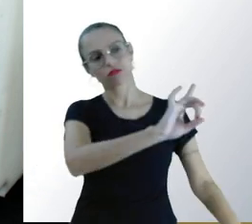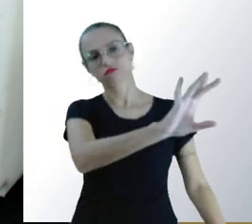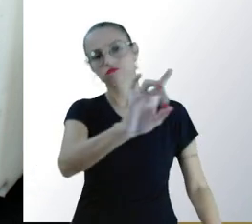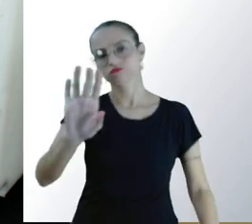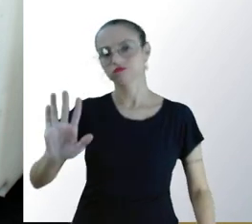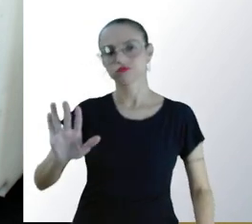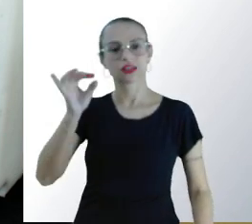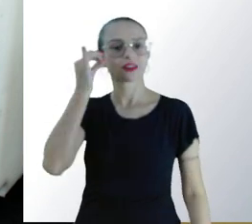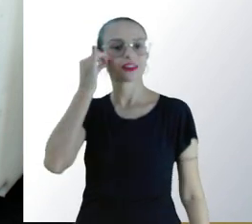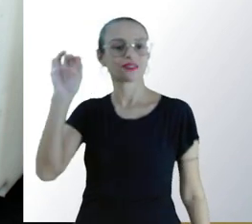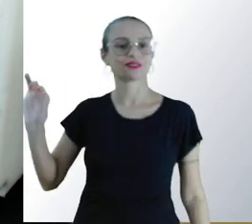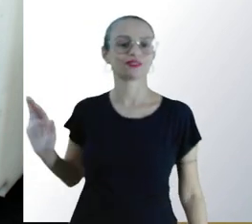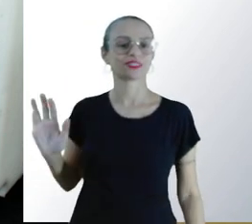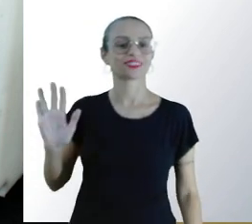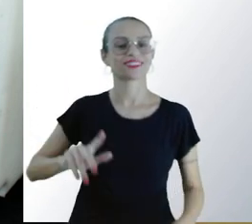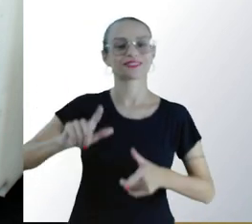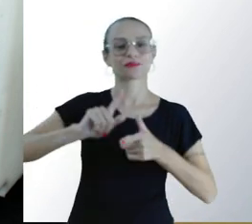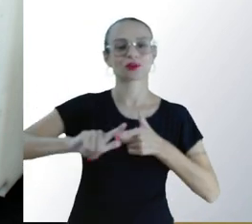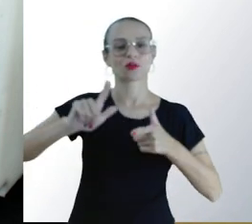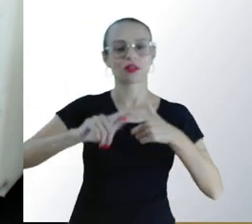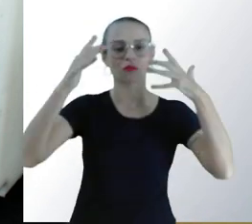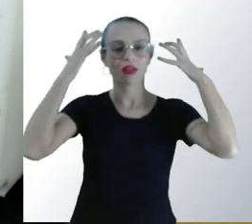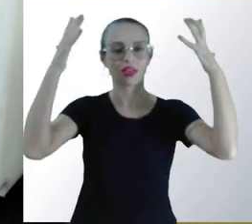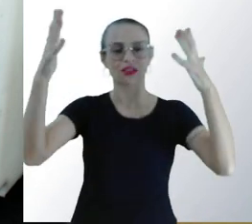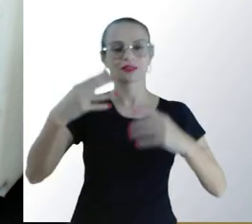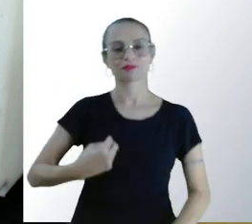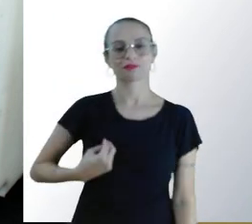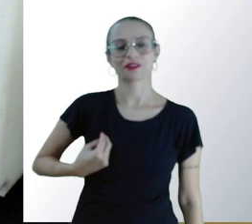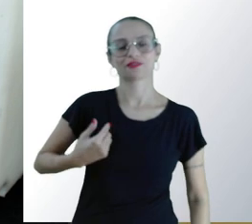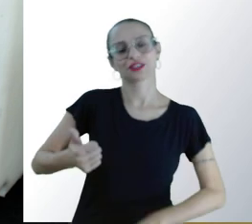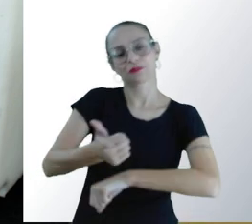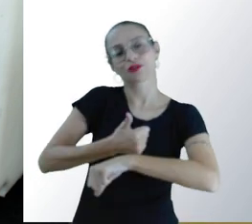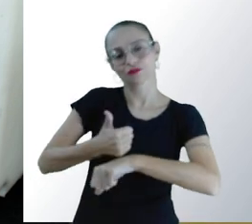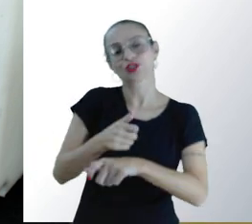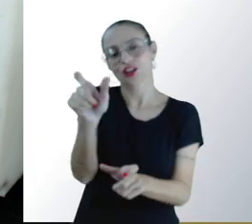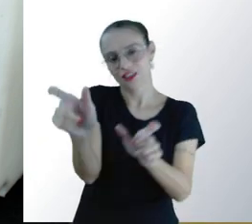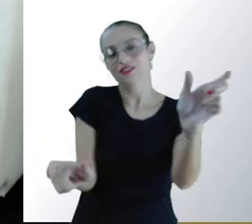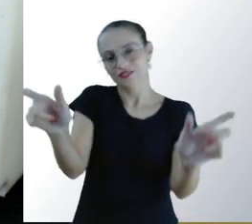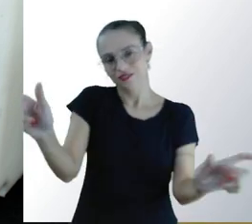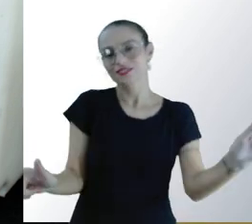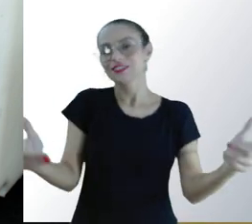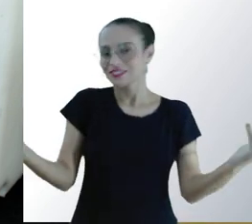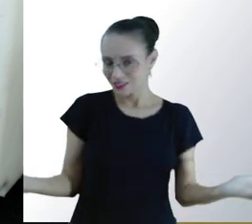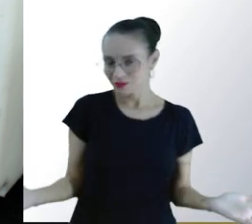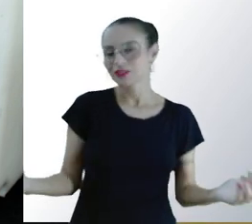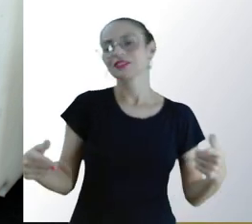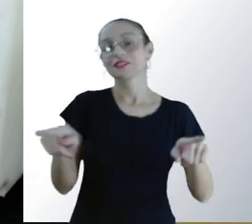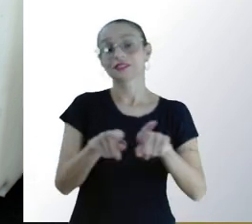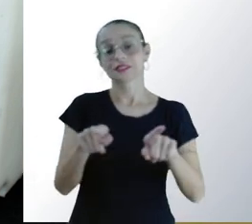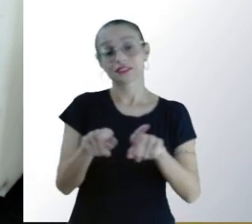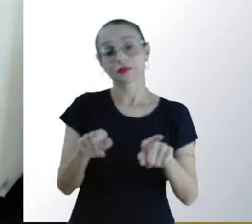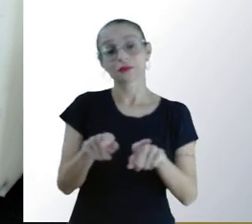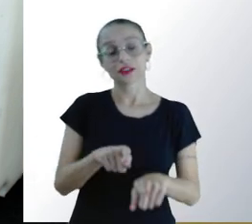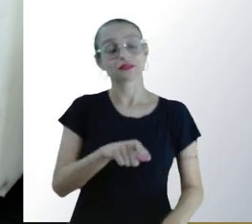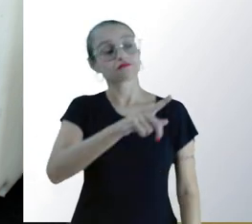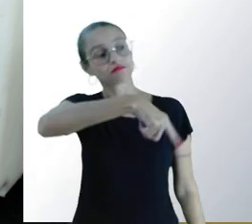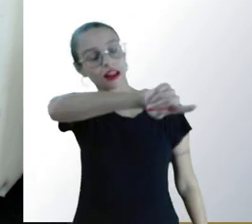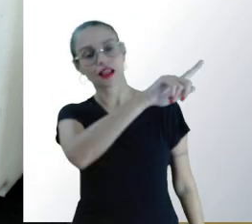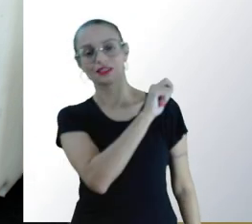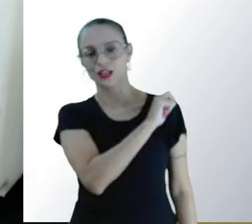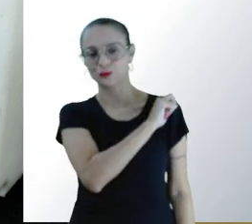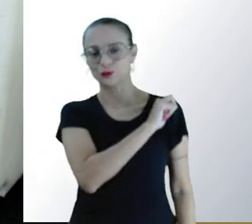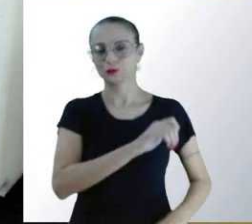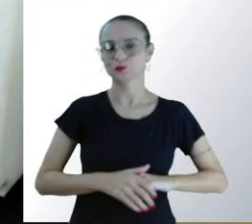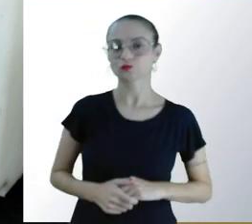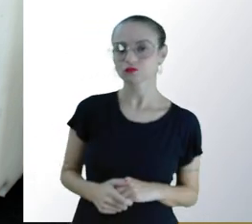torne uma dor de cabeça, né, e um problema para a vida profissional desses profissionais, para a vida profissional dos agentes e também para a vida escolar dos alunos. Em